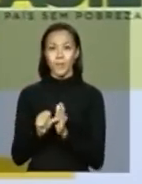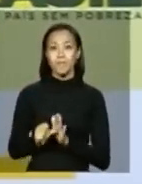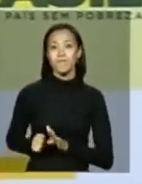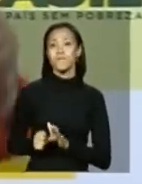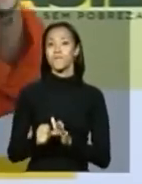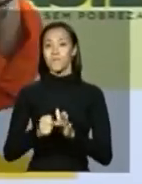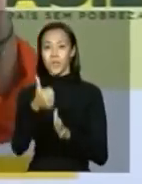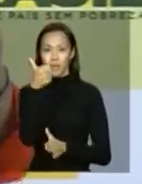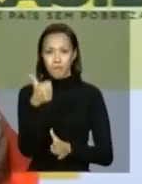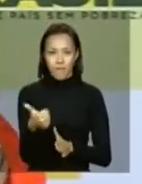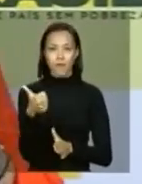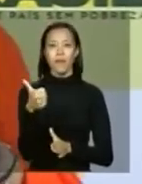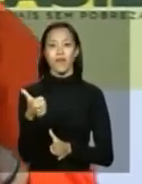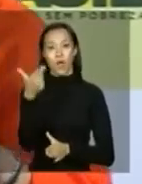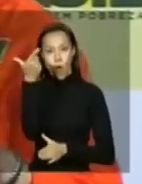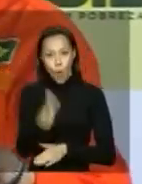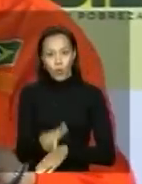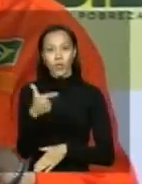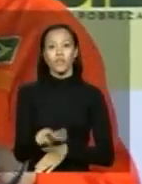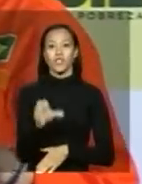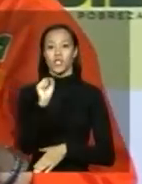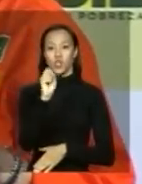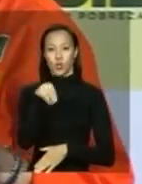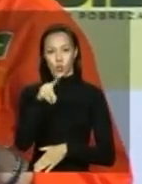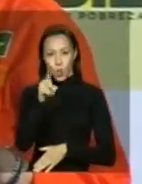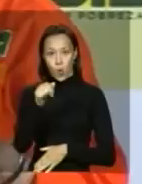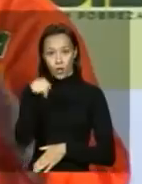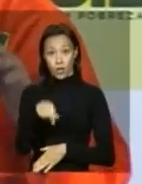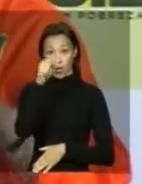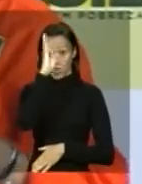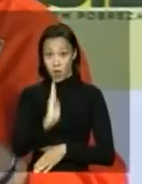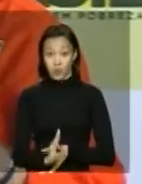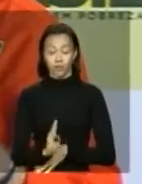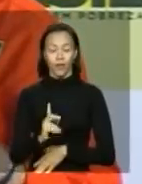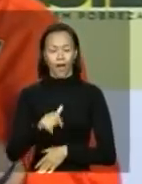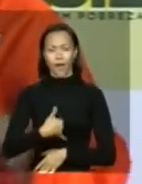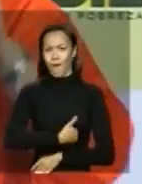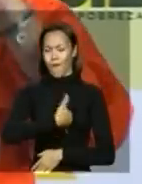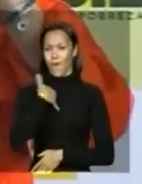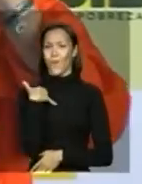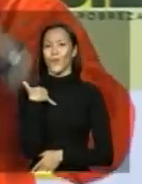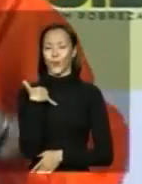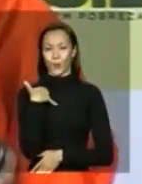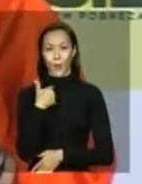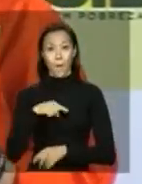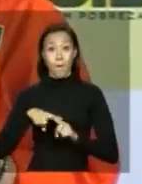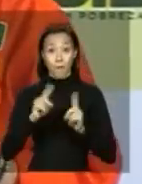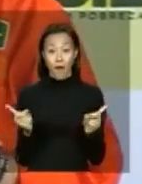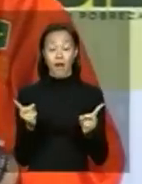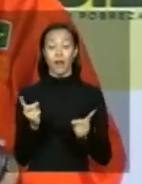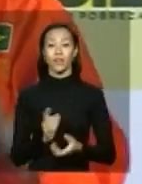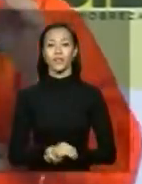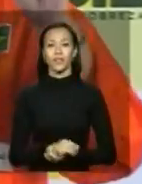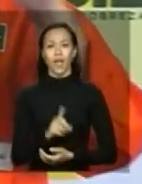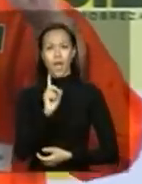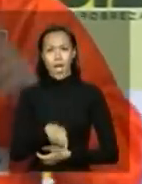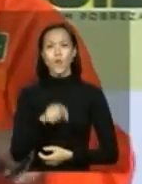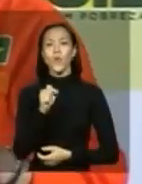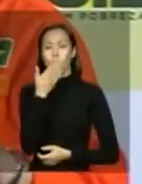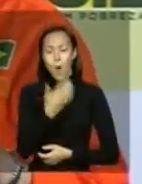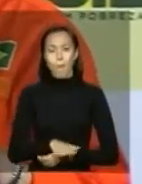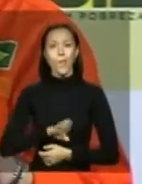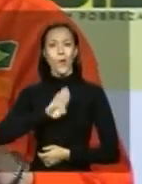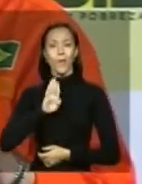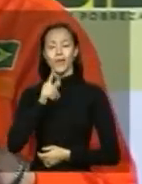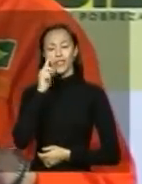sonda novamente aqui no Brasil. Isso é um imenso orgulho, mas é, sobretudo, uma promessa